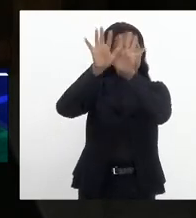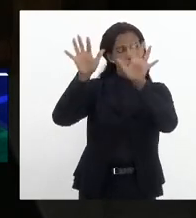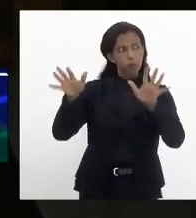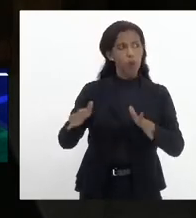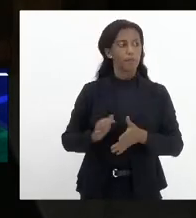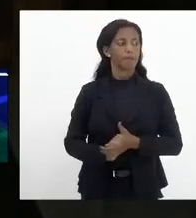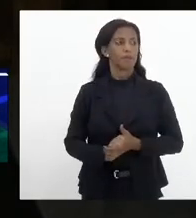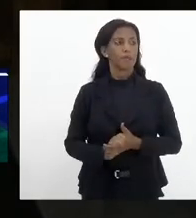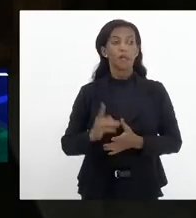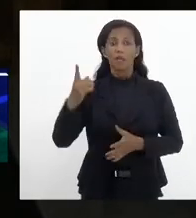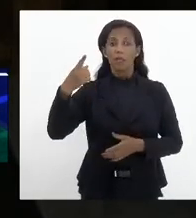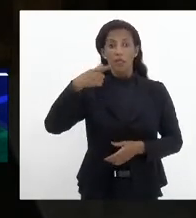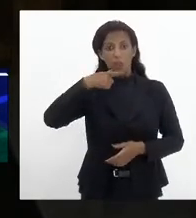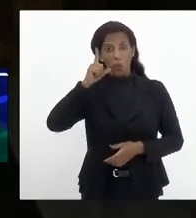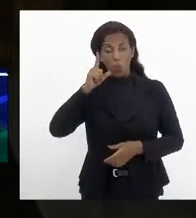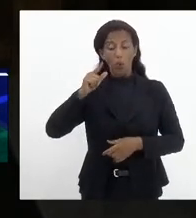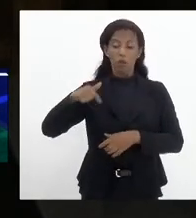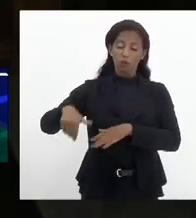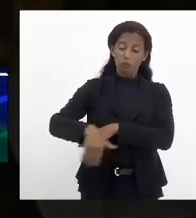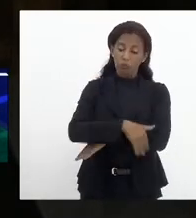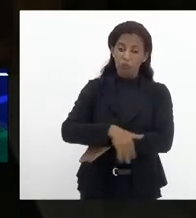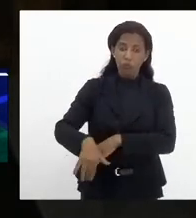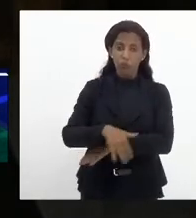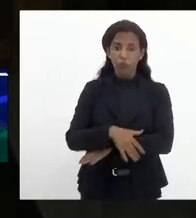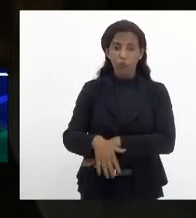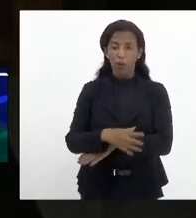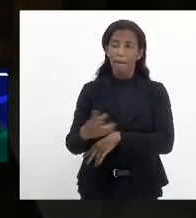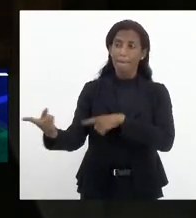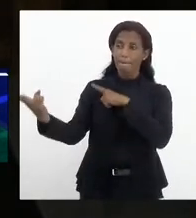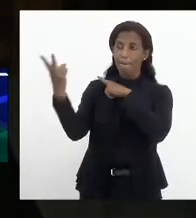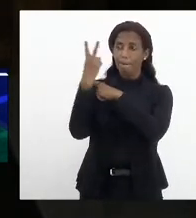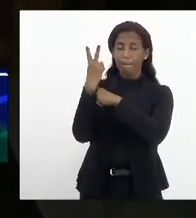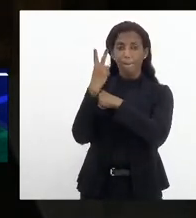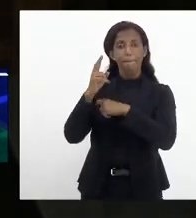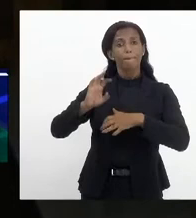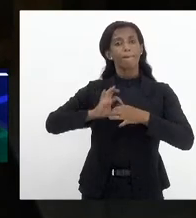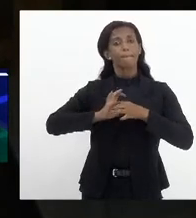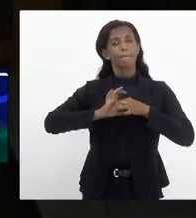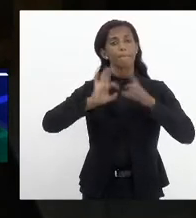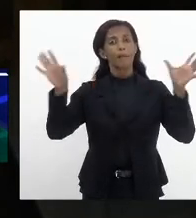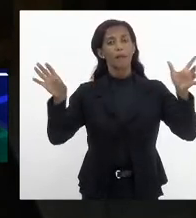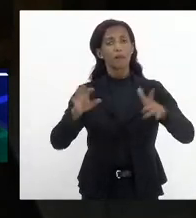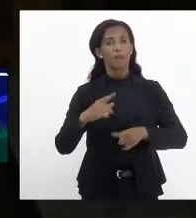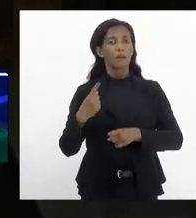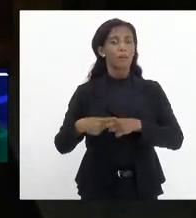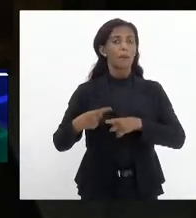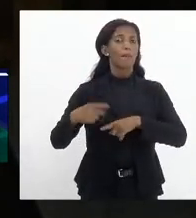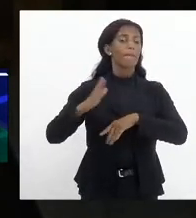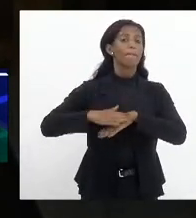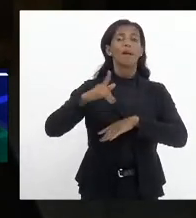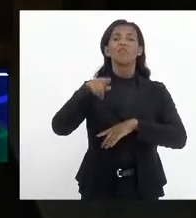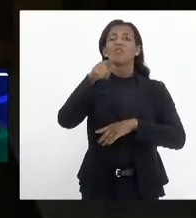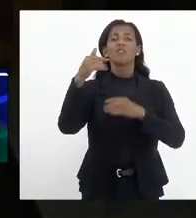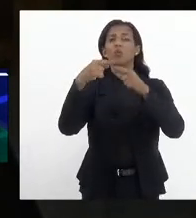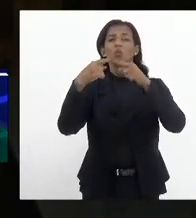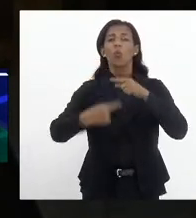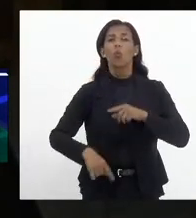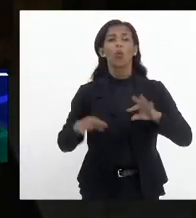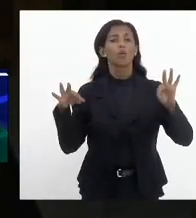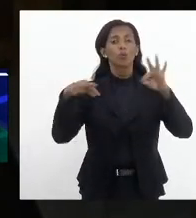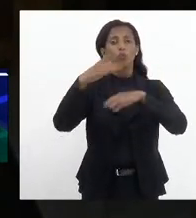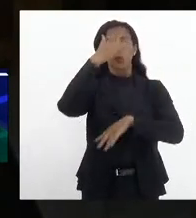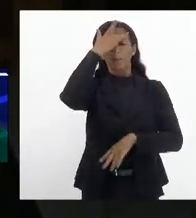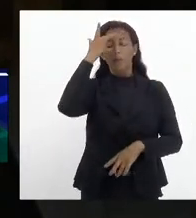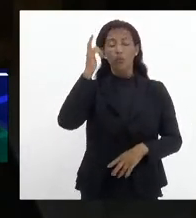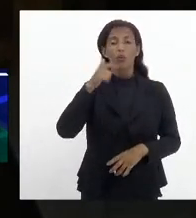que foram às ruas ontem defender a sua própria liberdade. Pois por mais que você não concorde com tudo que uma